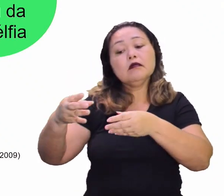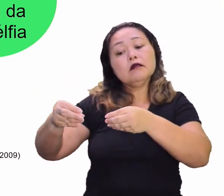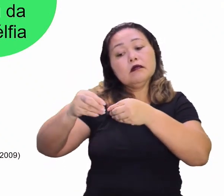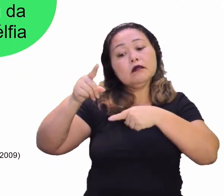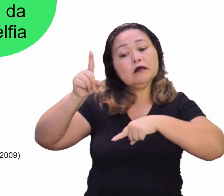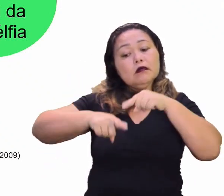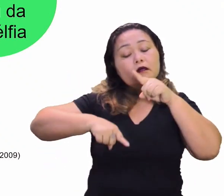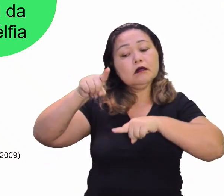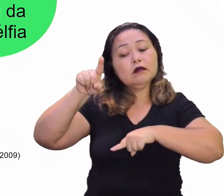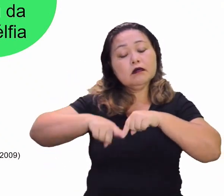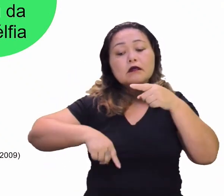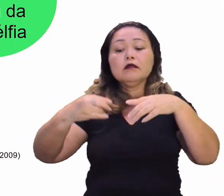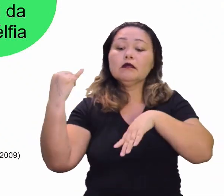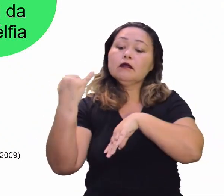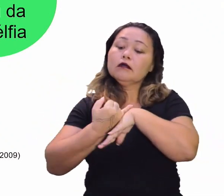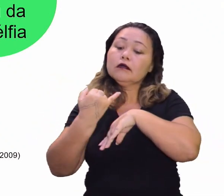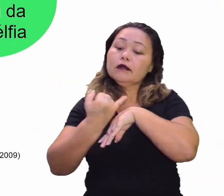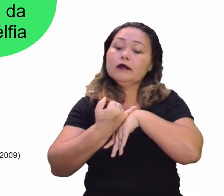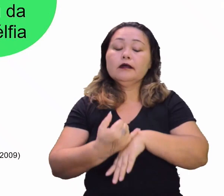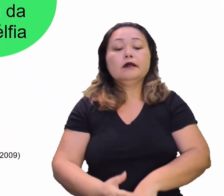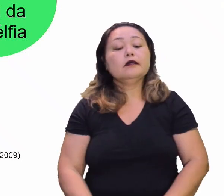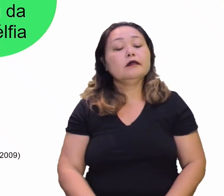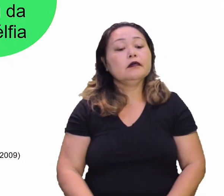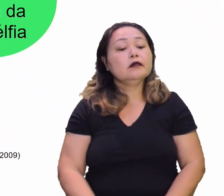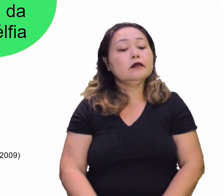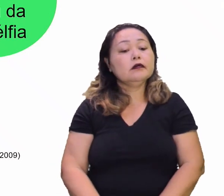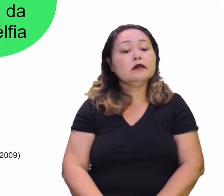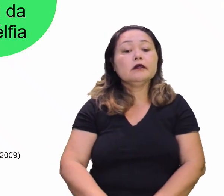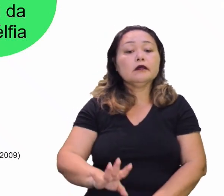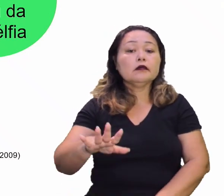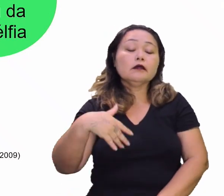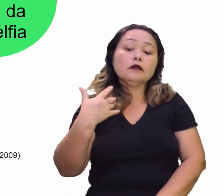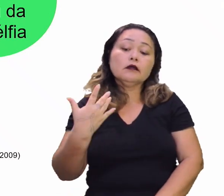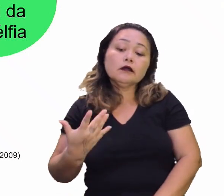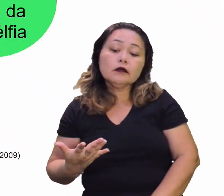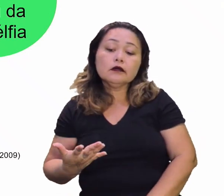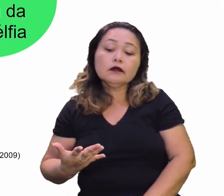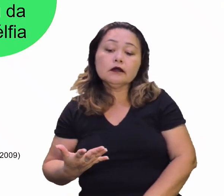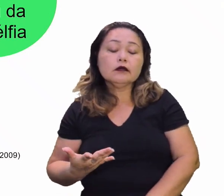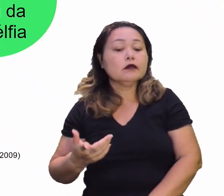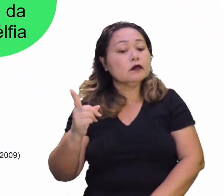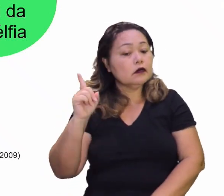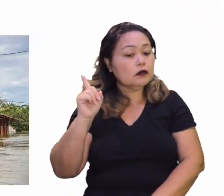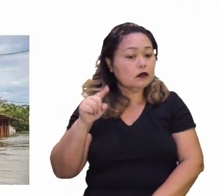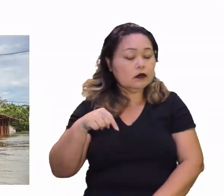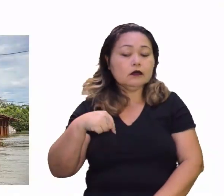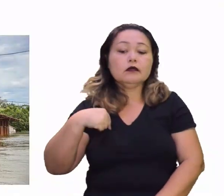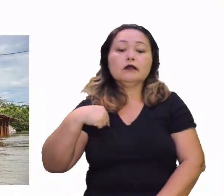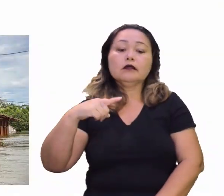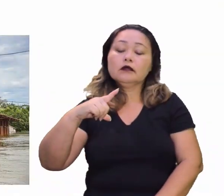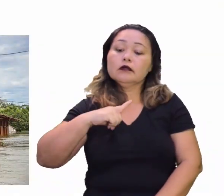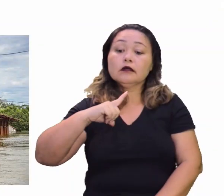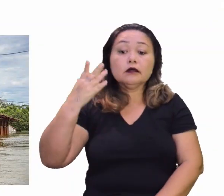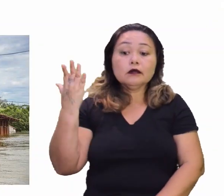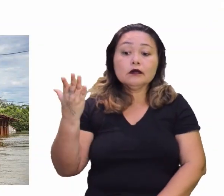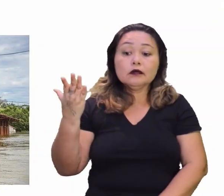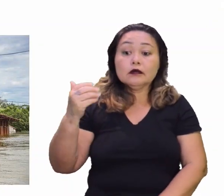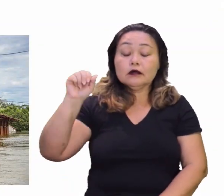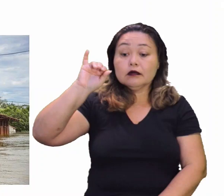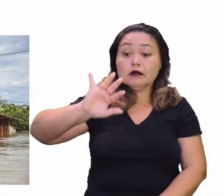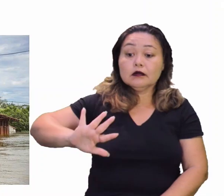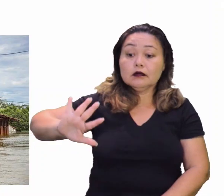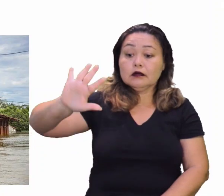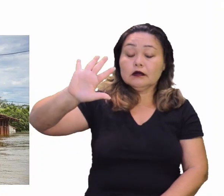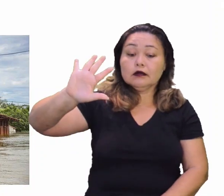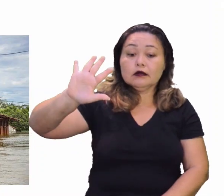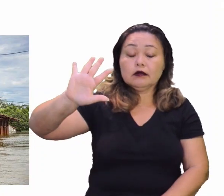materiais ferroviários, né? Exatamente. Rogério, então realmente foi uma saga. Aí a gente tem uma